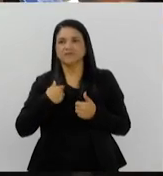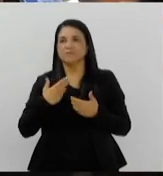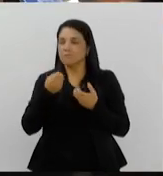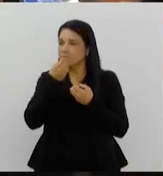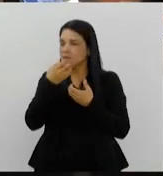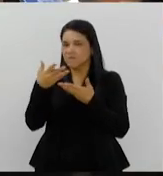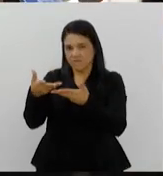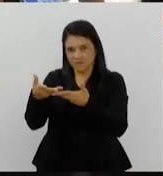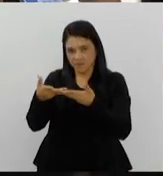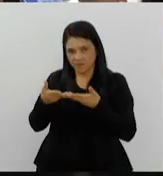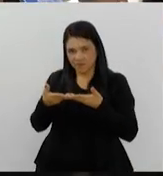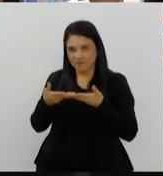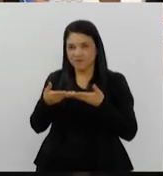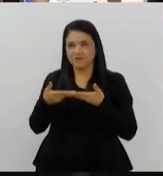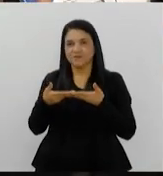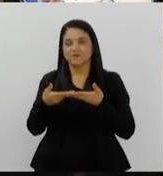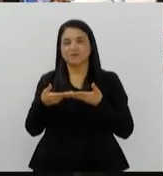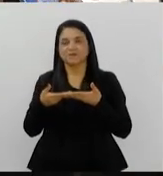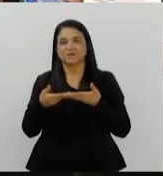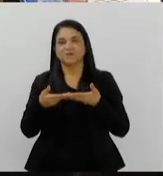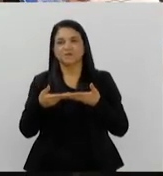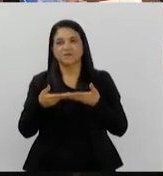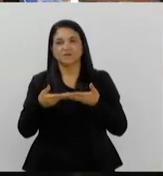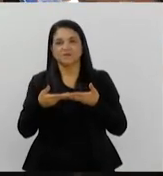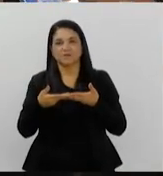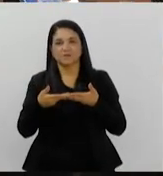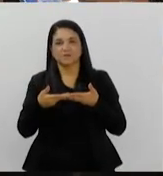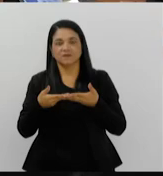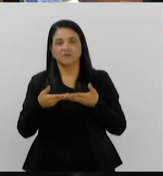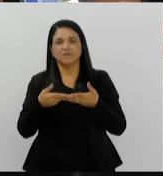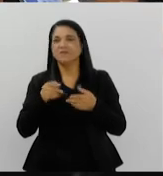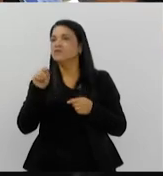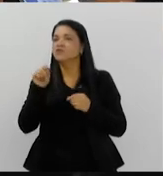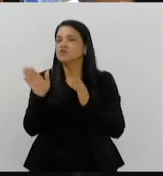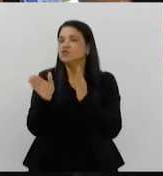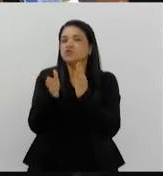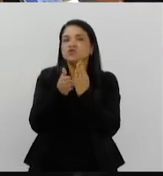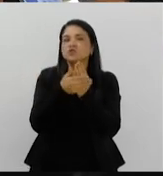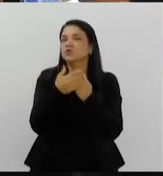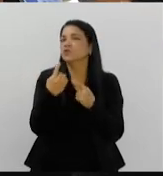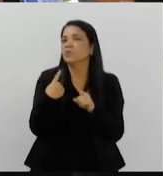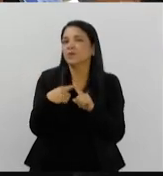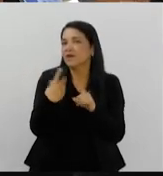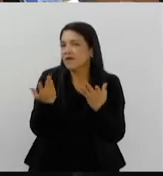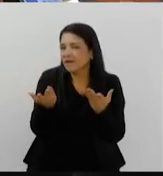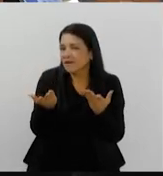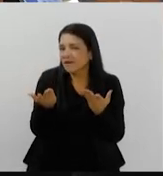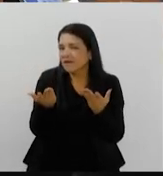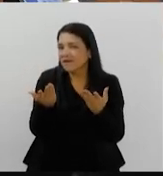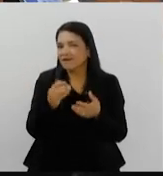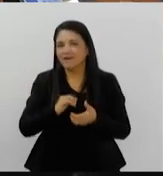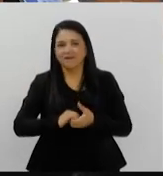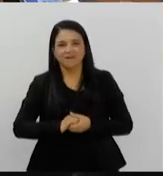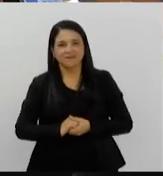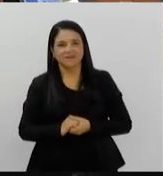Sejam bem-vindos. Estão lá. É o que o pessoal está escondido aí dentro, Rafael?